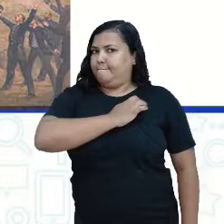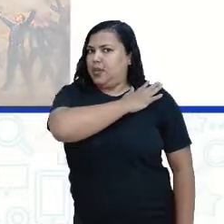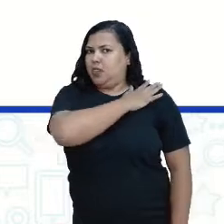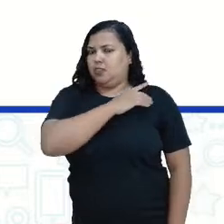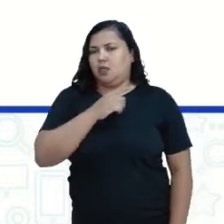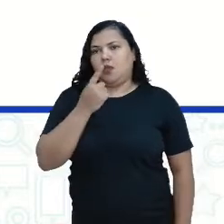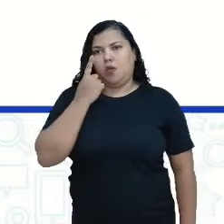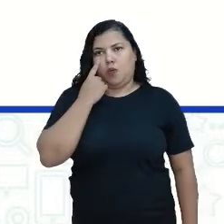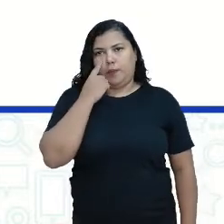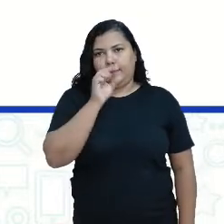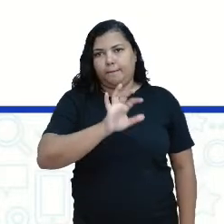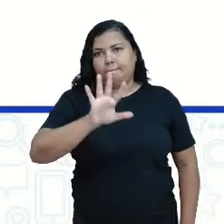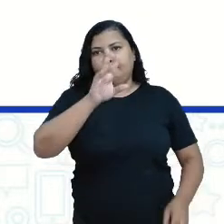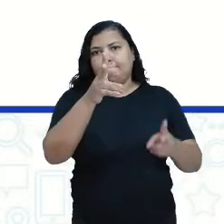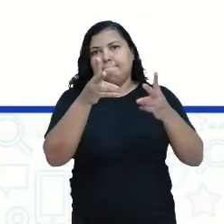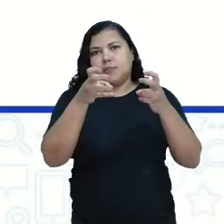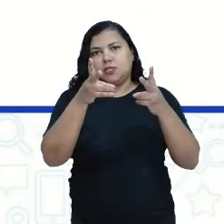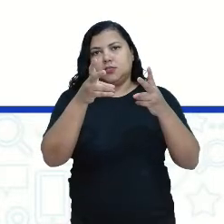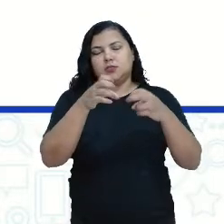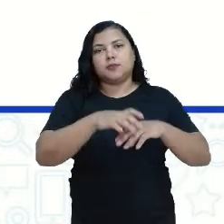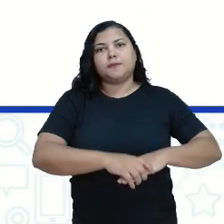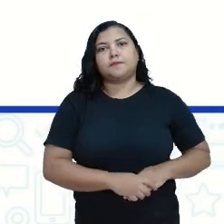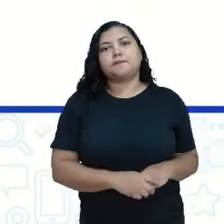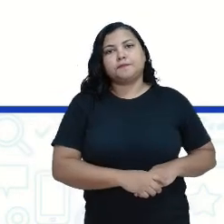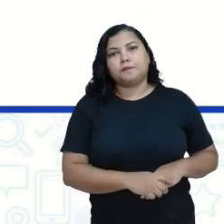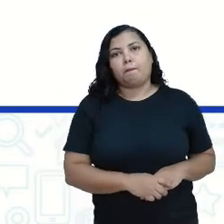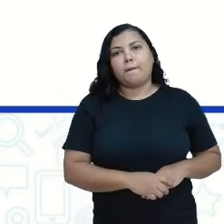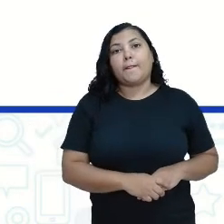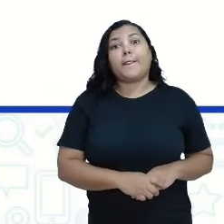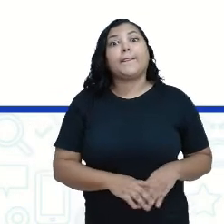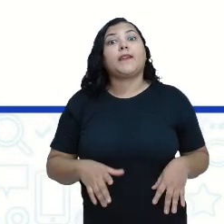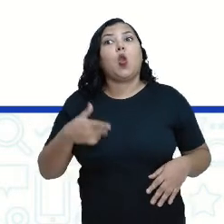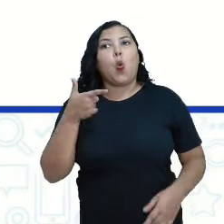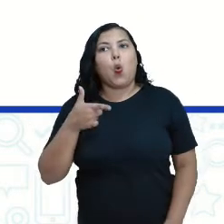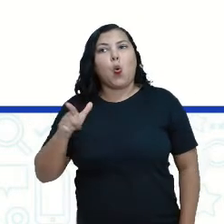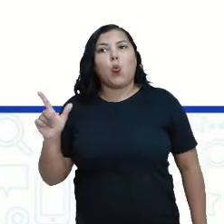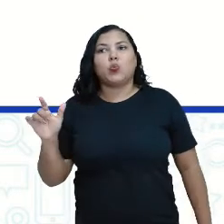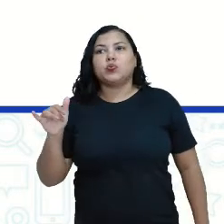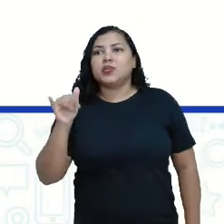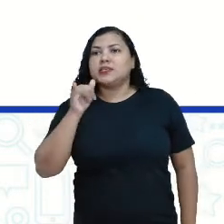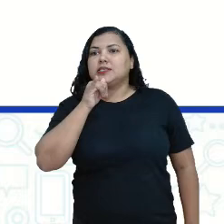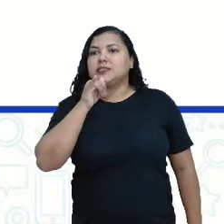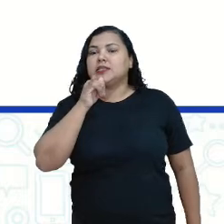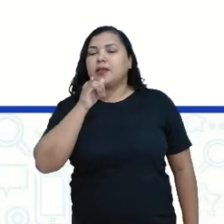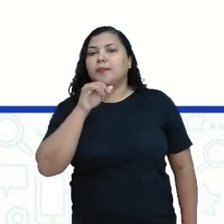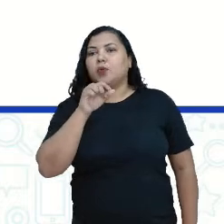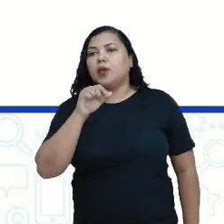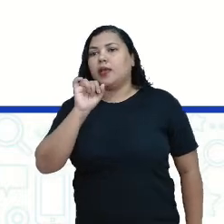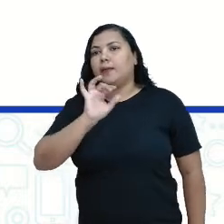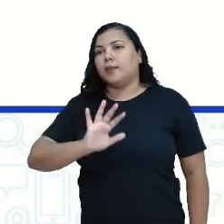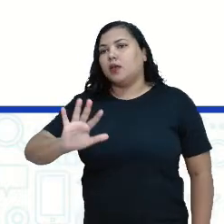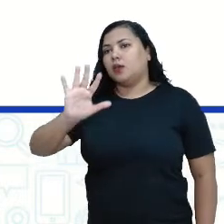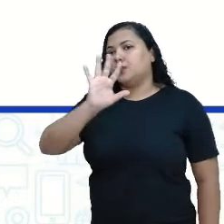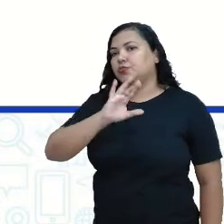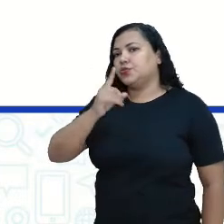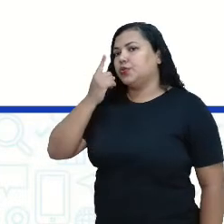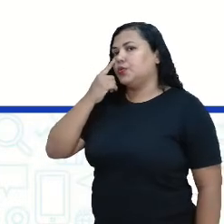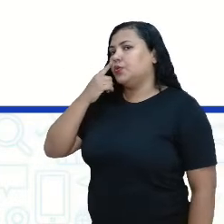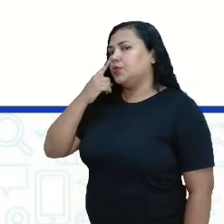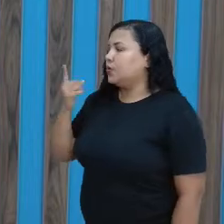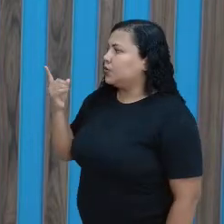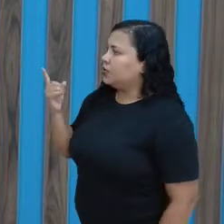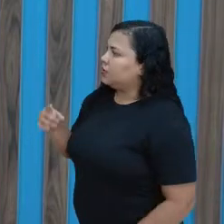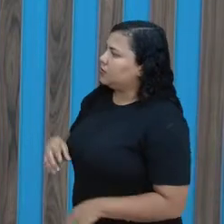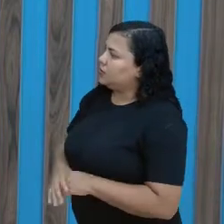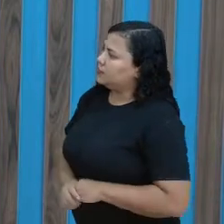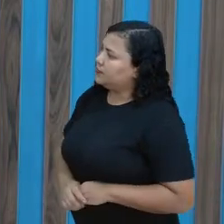aí, ok? Isso é uma coisa que a gente tem que destacar. Outra questão, essa imagem aqui, ó, essa